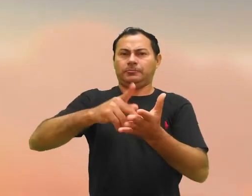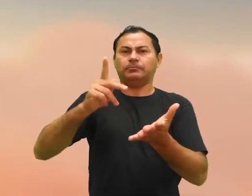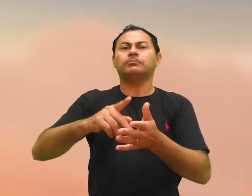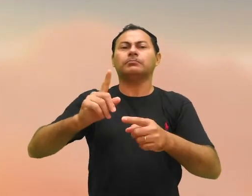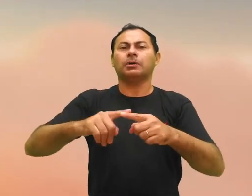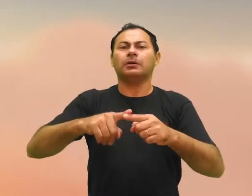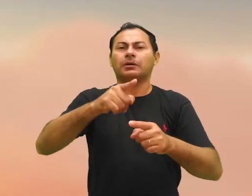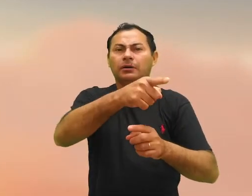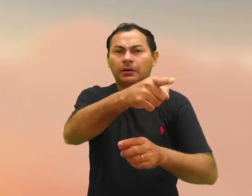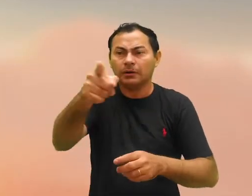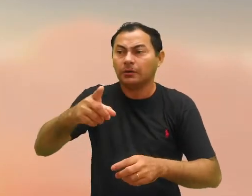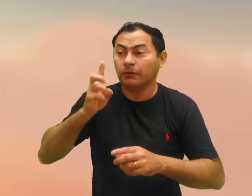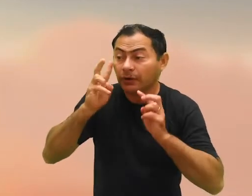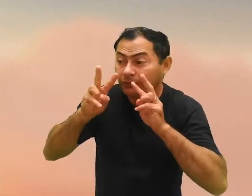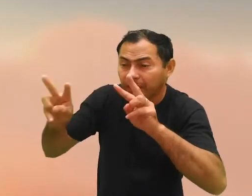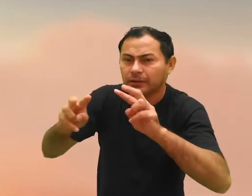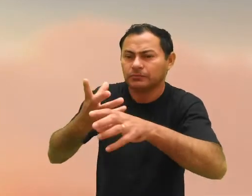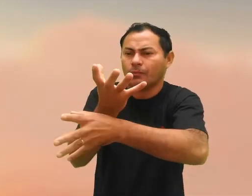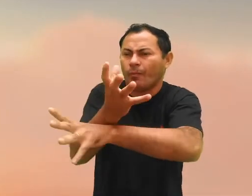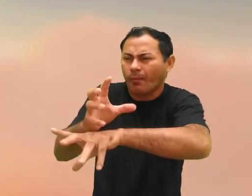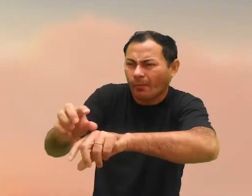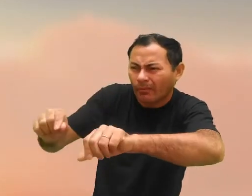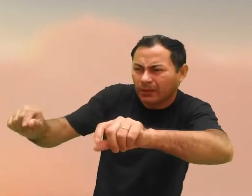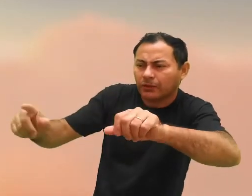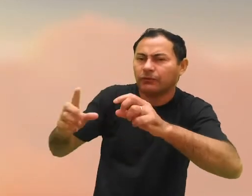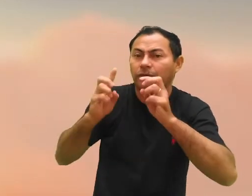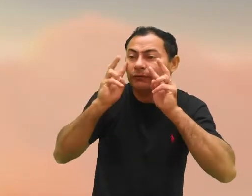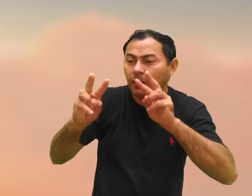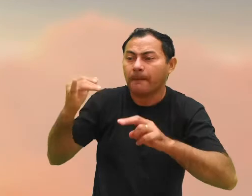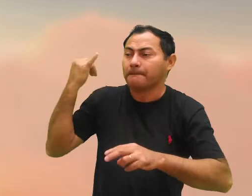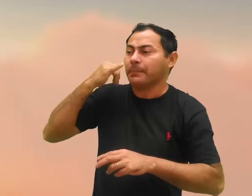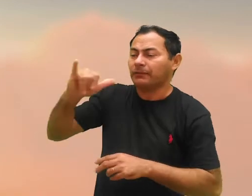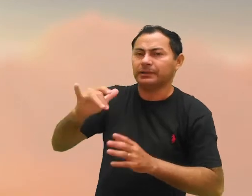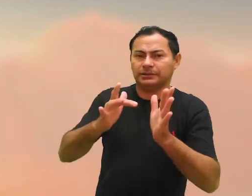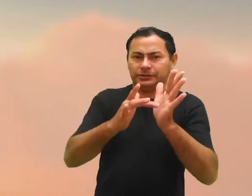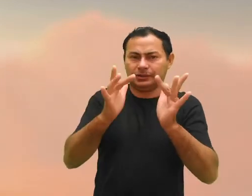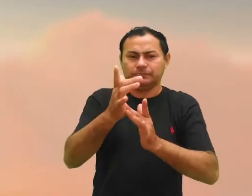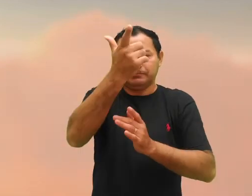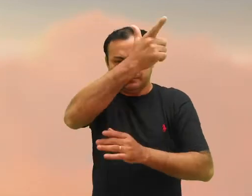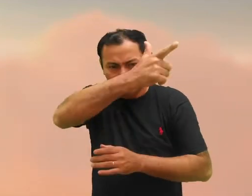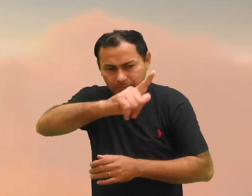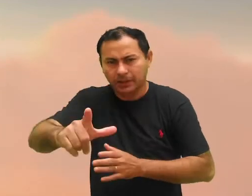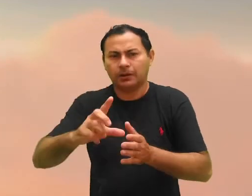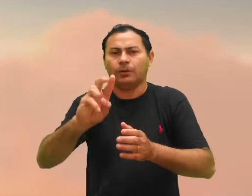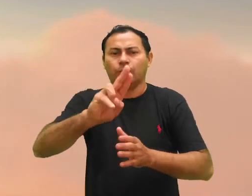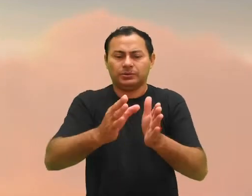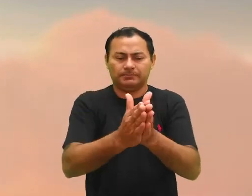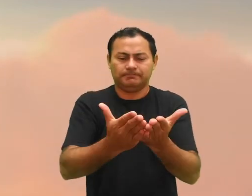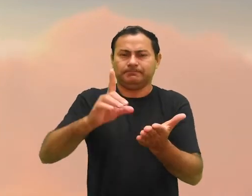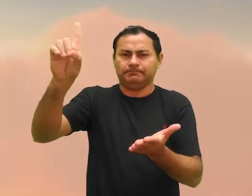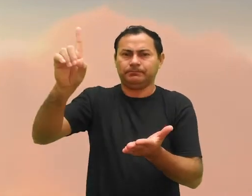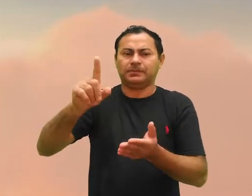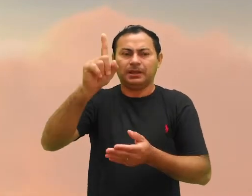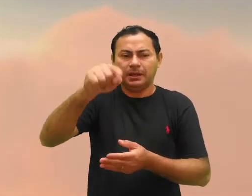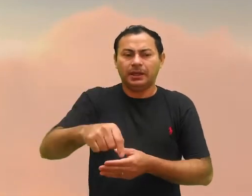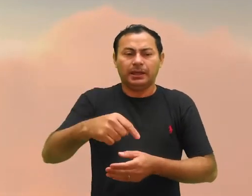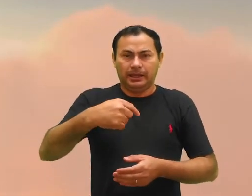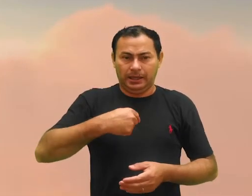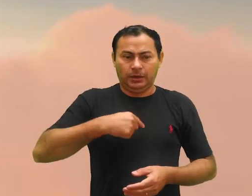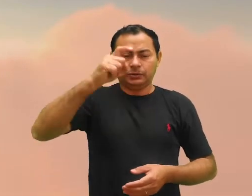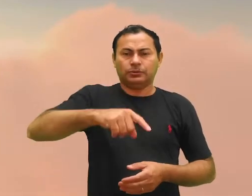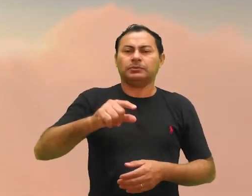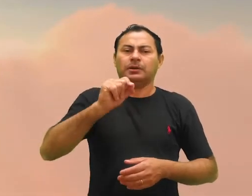palácios reais. Afinal, o que vocês foram ver? Um profeta? E aí Jesus mais uma vez usa as Escrituras e